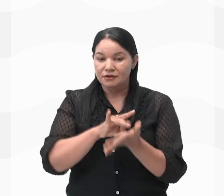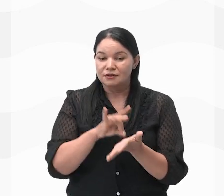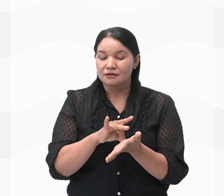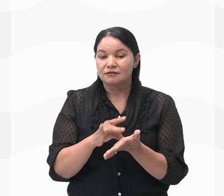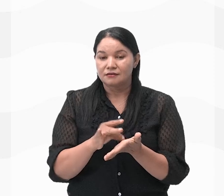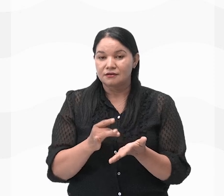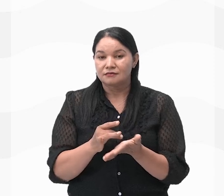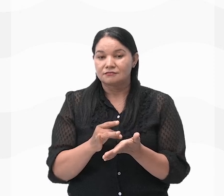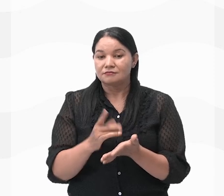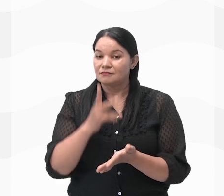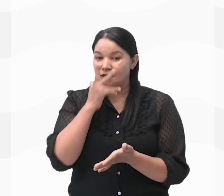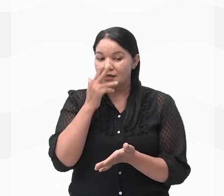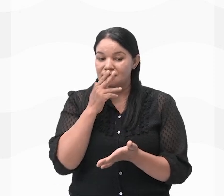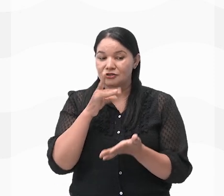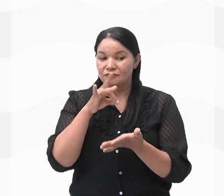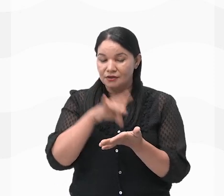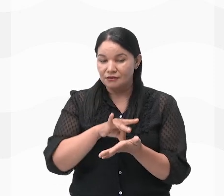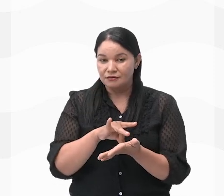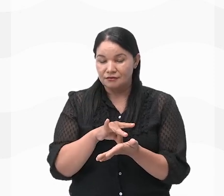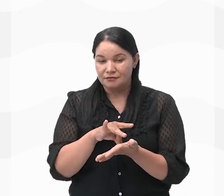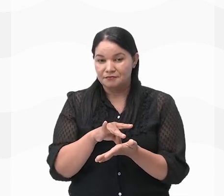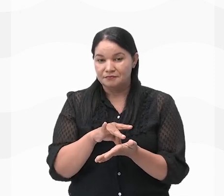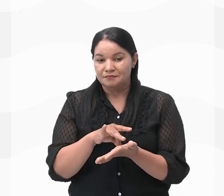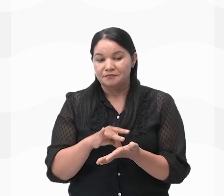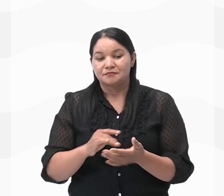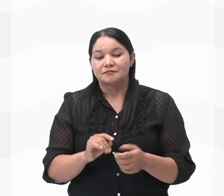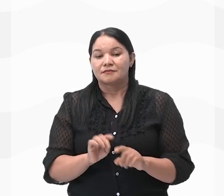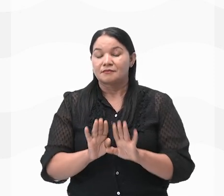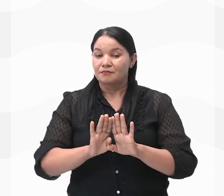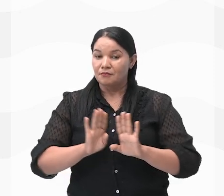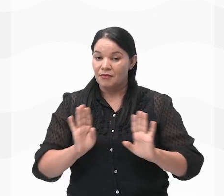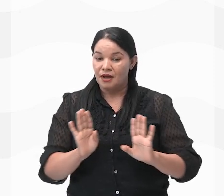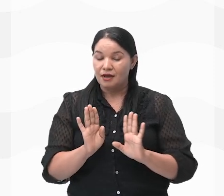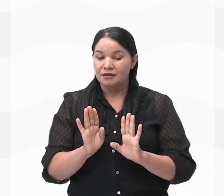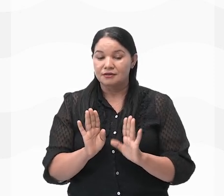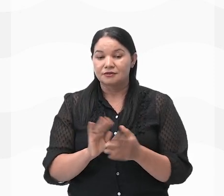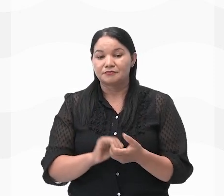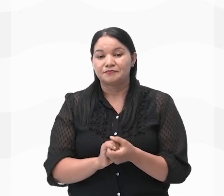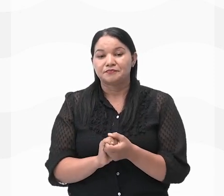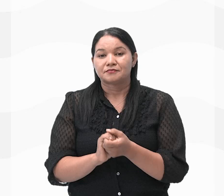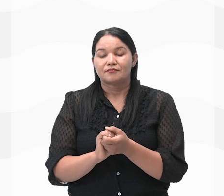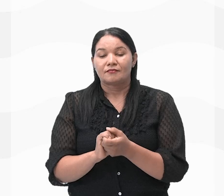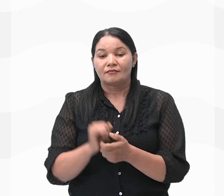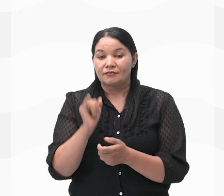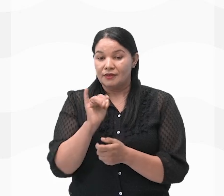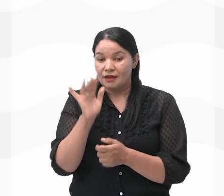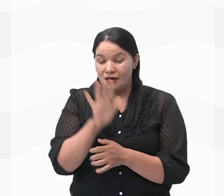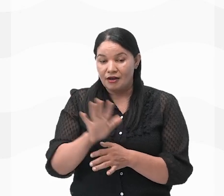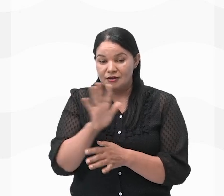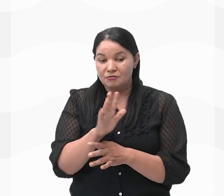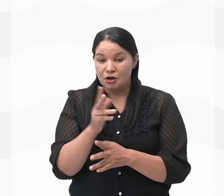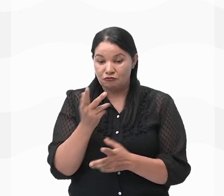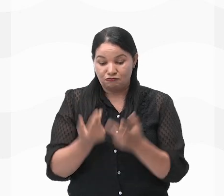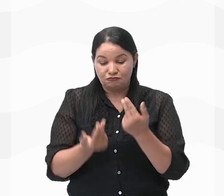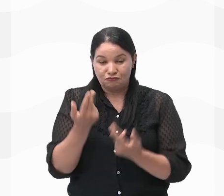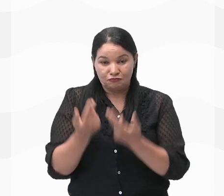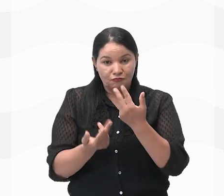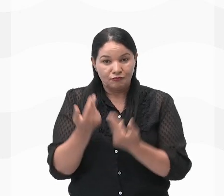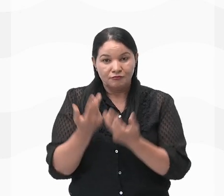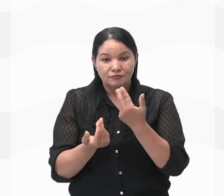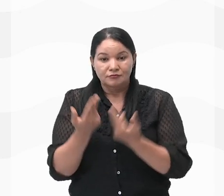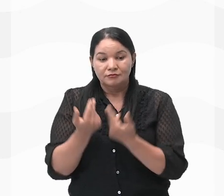Então, essa imagem, ela foi manipulada para sugerir que eu sou uma atleta em